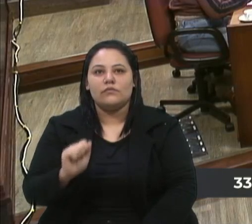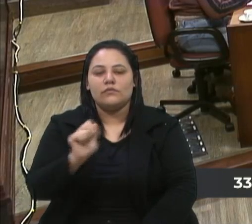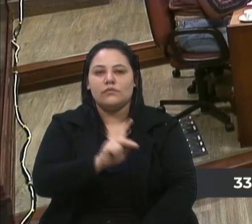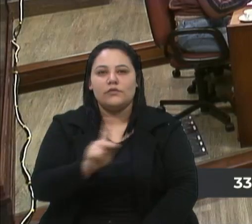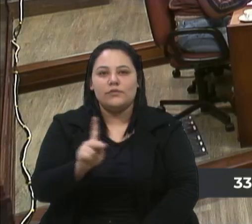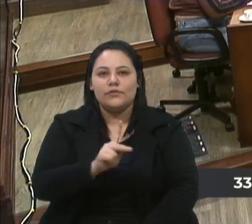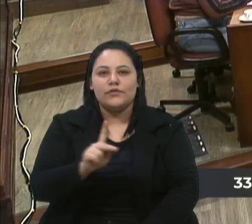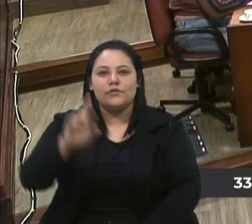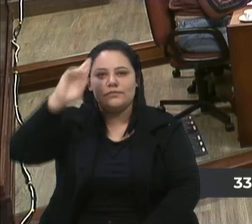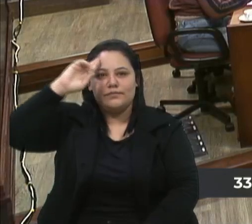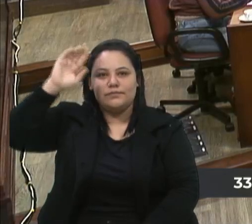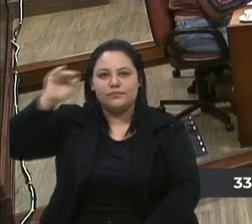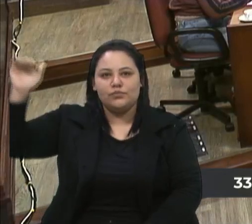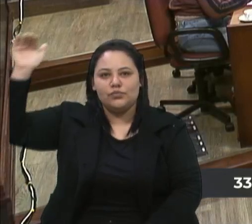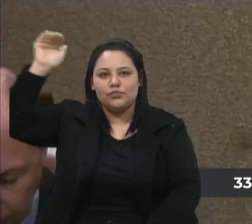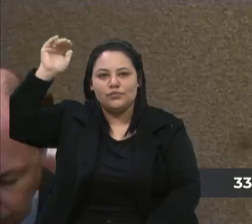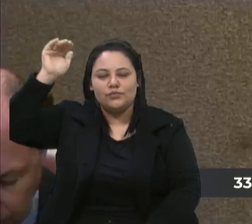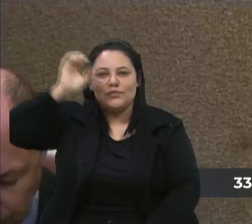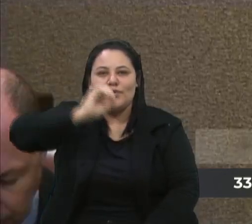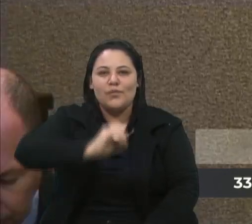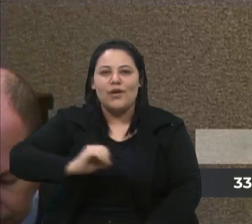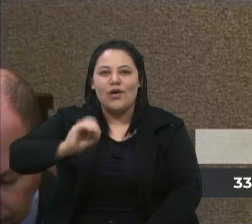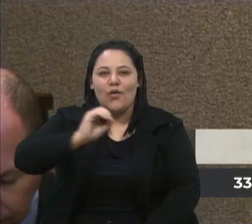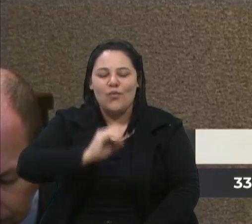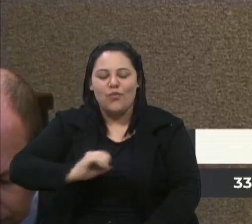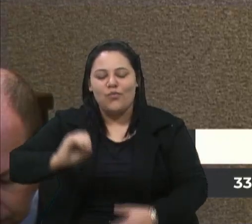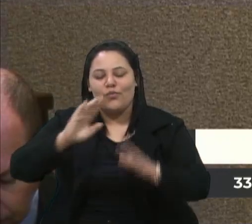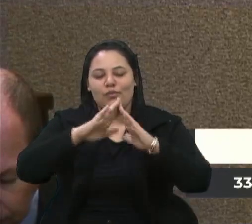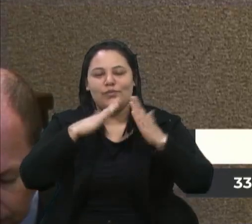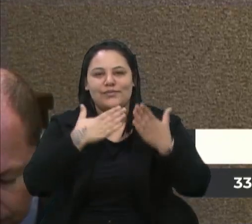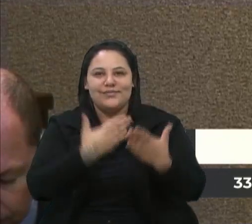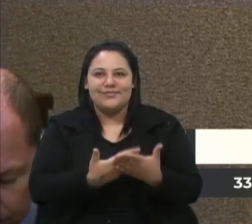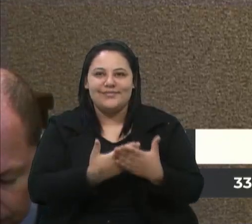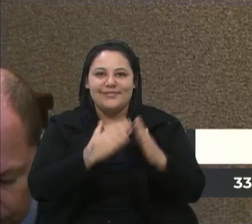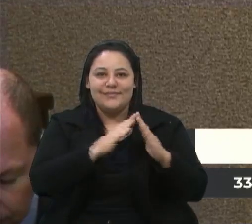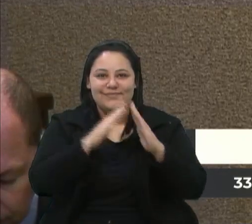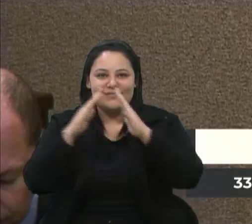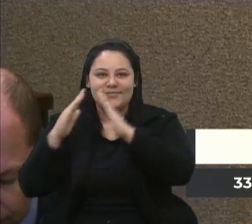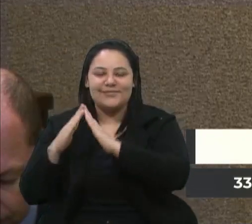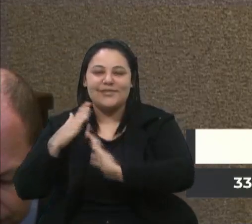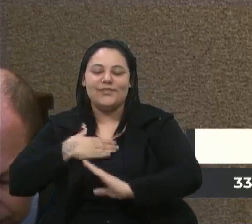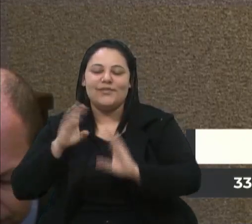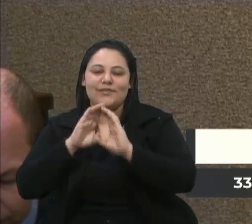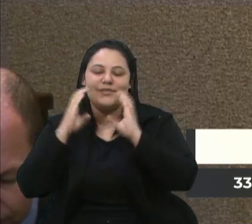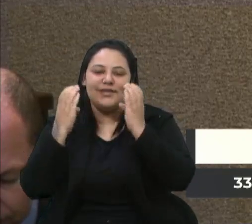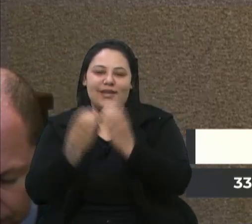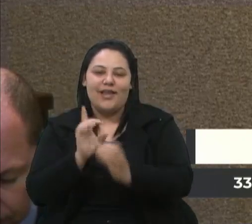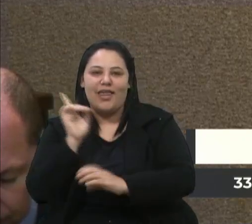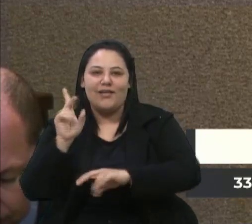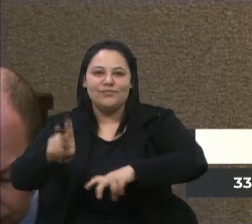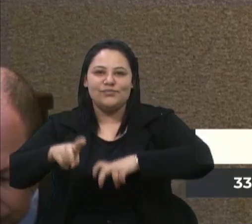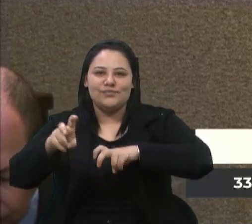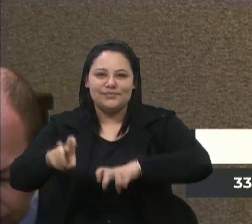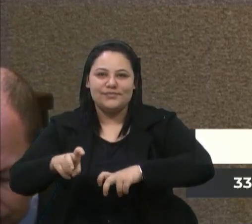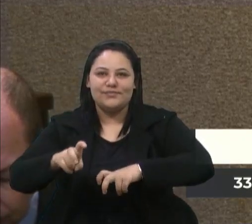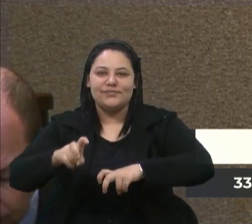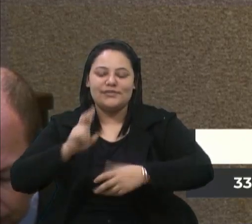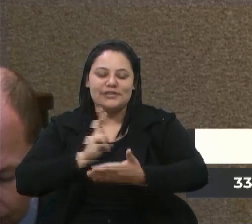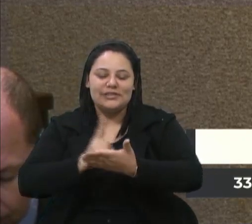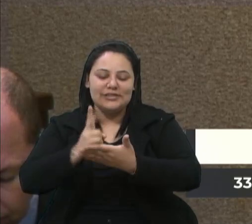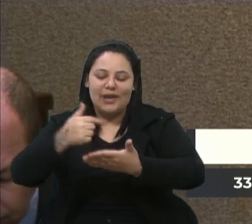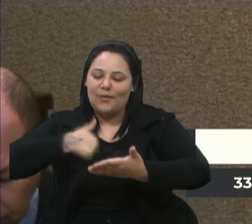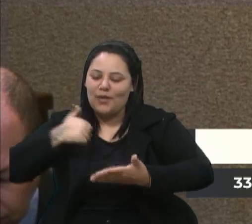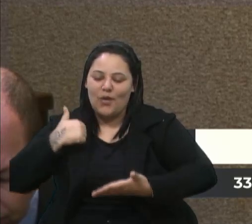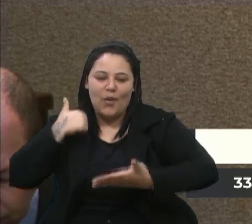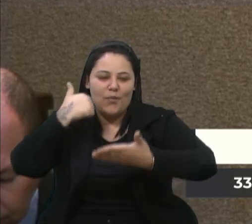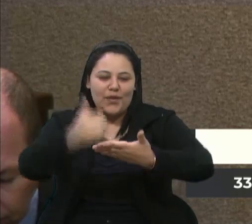aos diretores, uma ótima escola, vizinha da minha comunidade de Fazenda Souza. Contem sempre com o meu trabalho, sempre